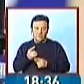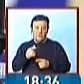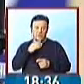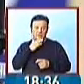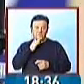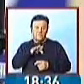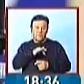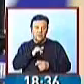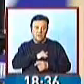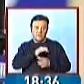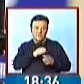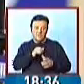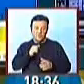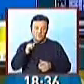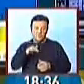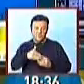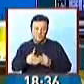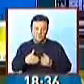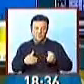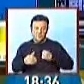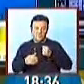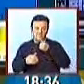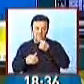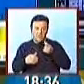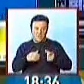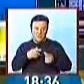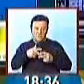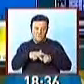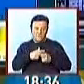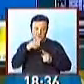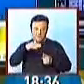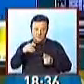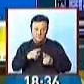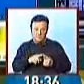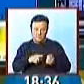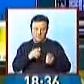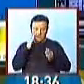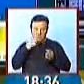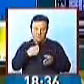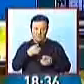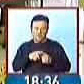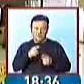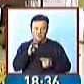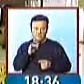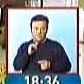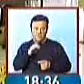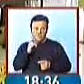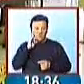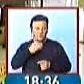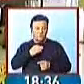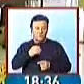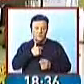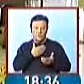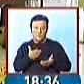o fim de semana. Sábado de manhã, teremos as oficinas científicas, dedicadas à física no dia-a-dia, onde